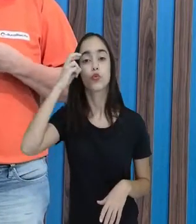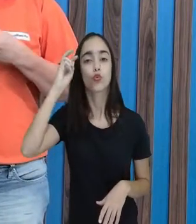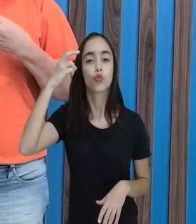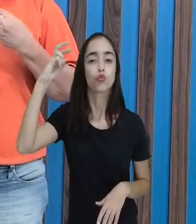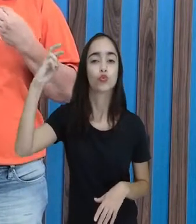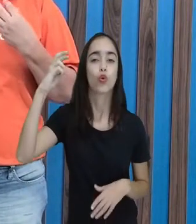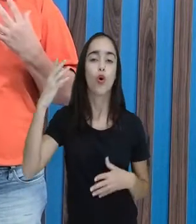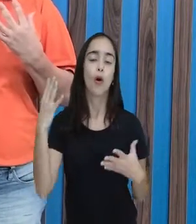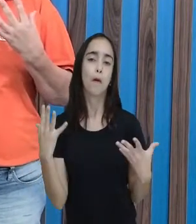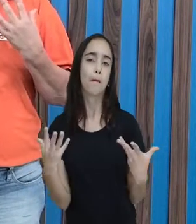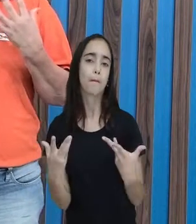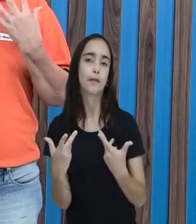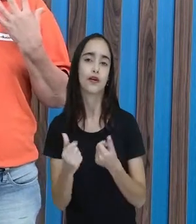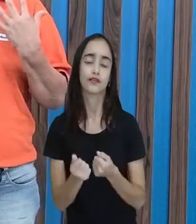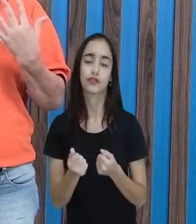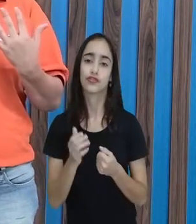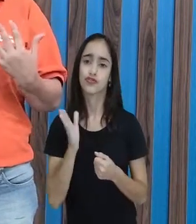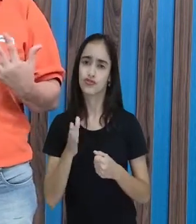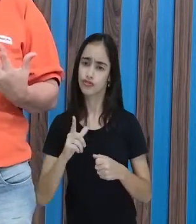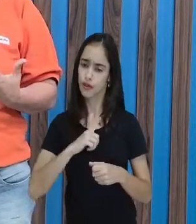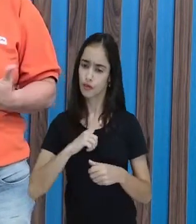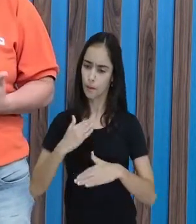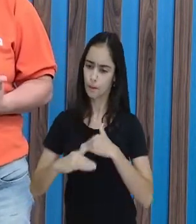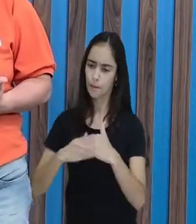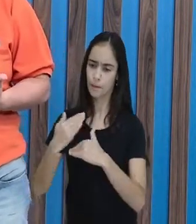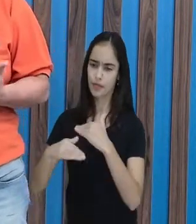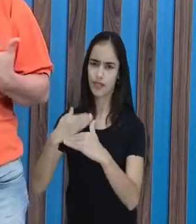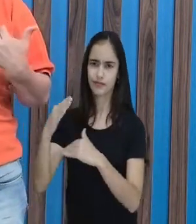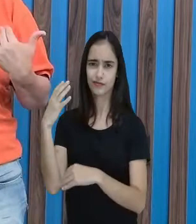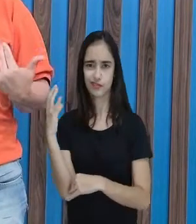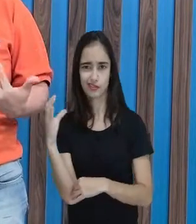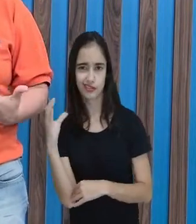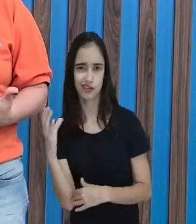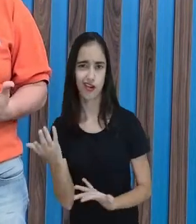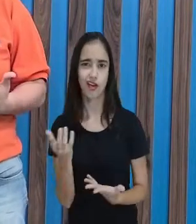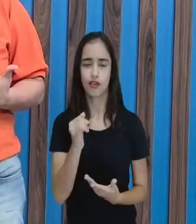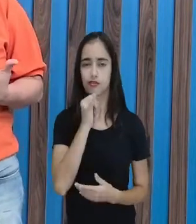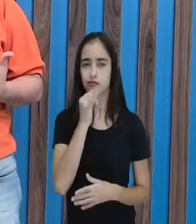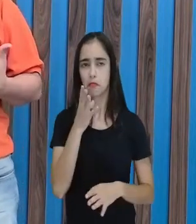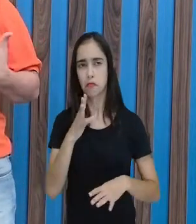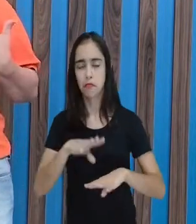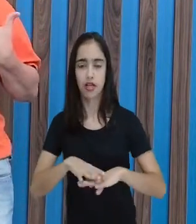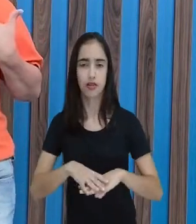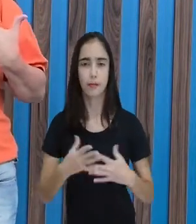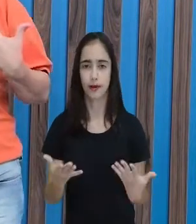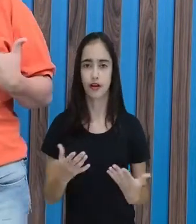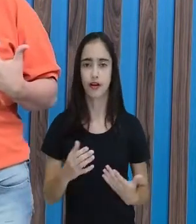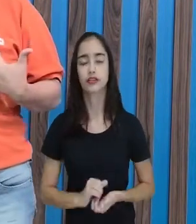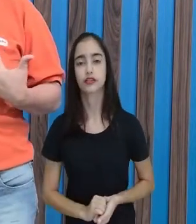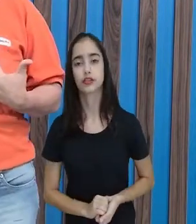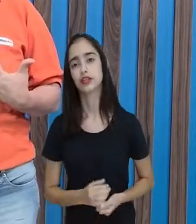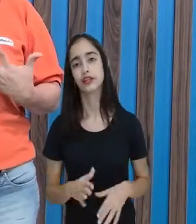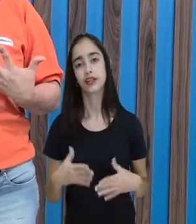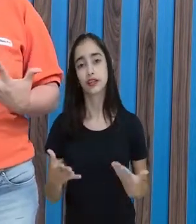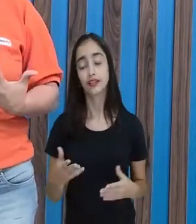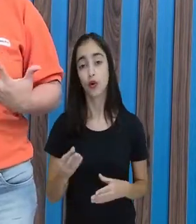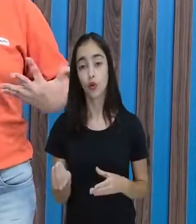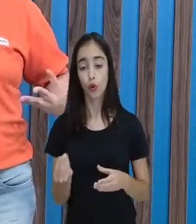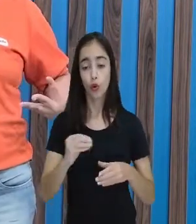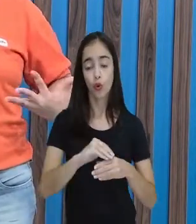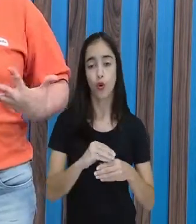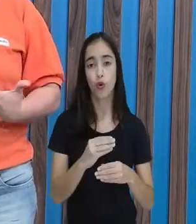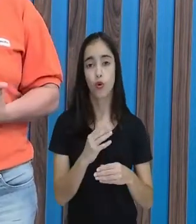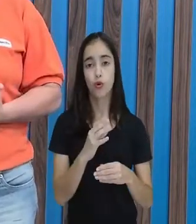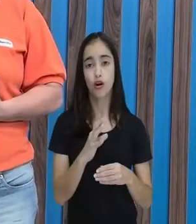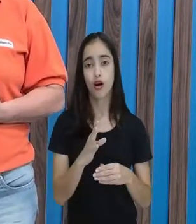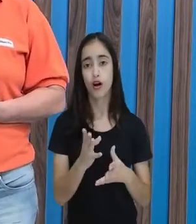já tinha o desenvolvimento de muitas ciências, como a matemática, a geometria, né, eles aplicavam esse conhecimento à